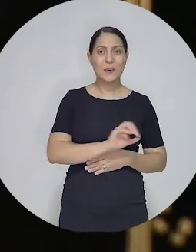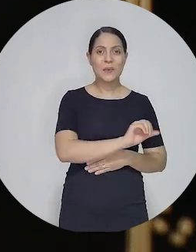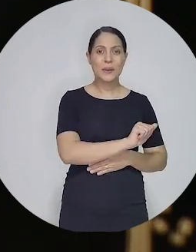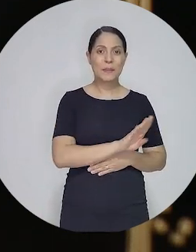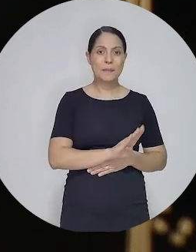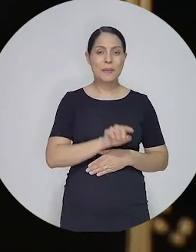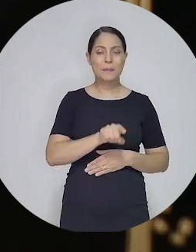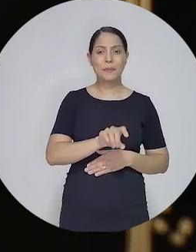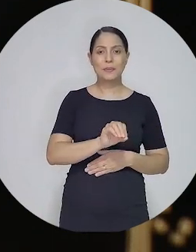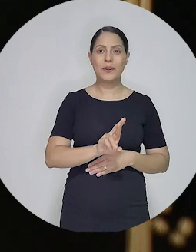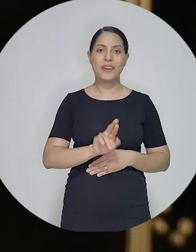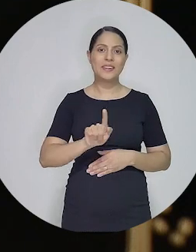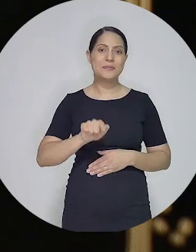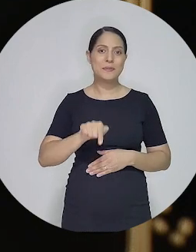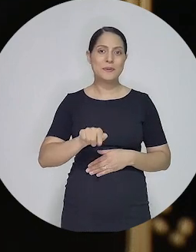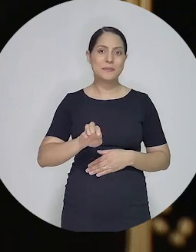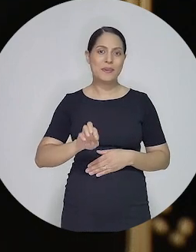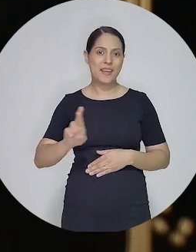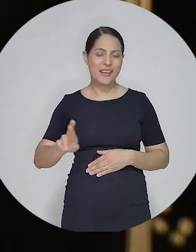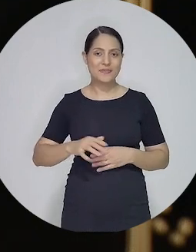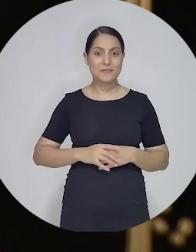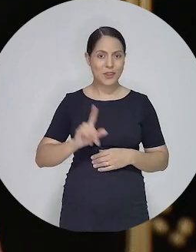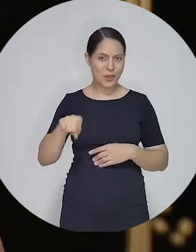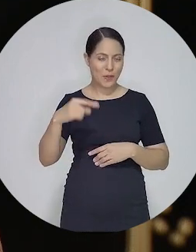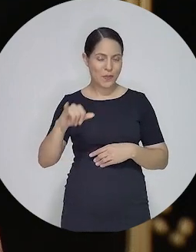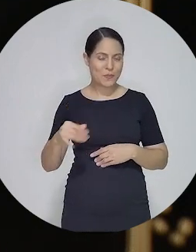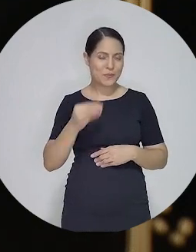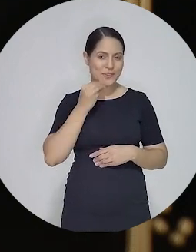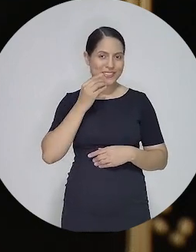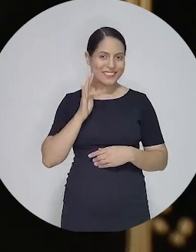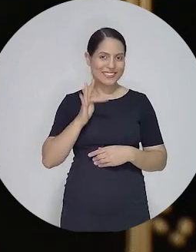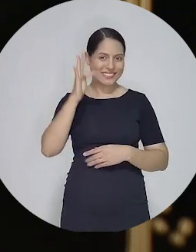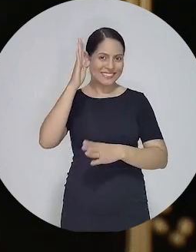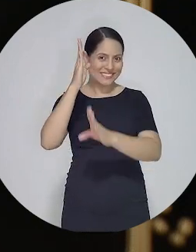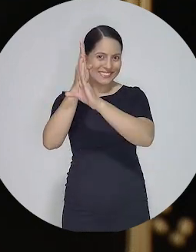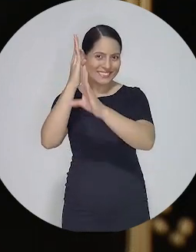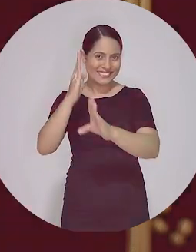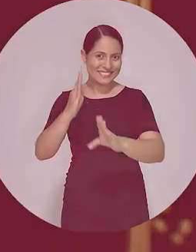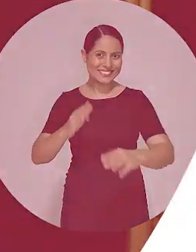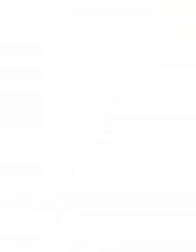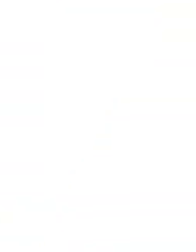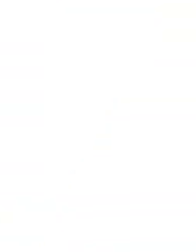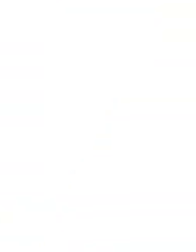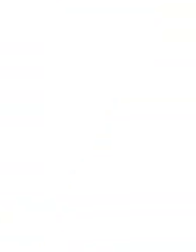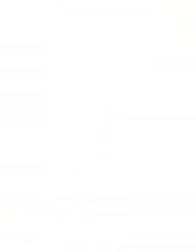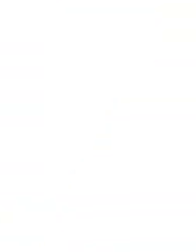oab.org.br. A gente se encontra em uma próxima oportunidade. Até lá!